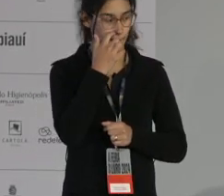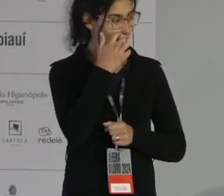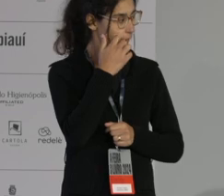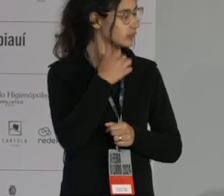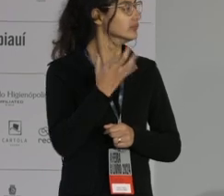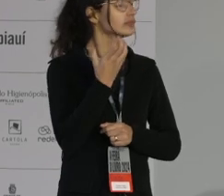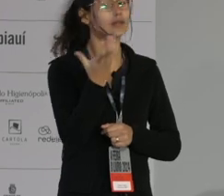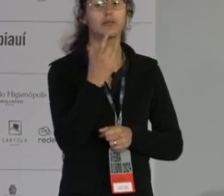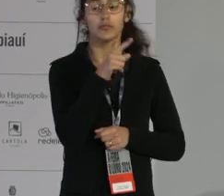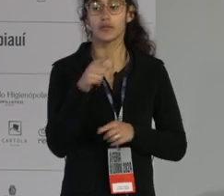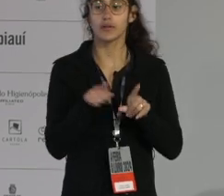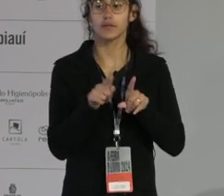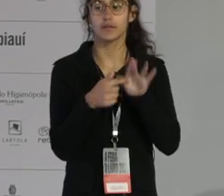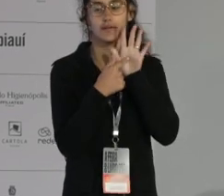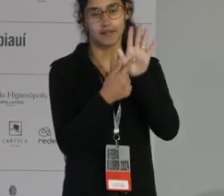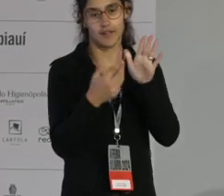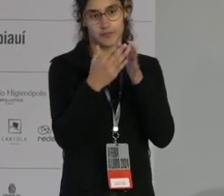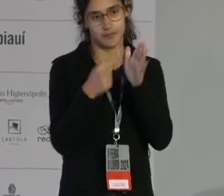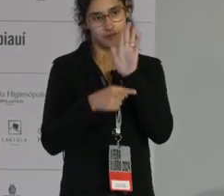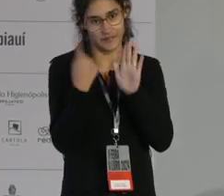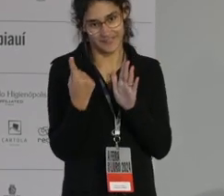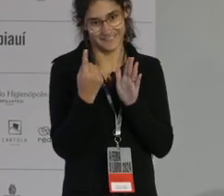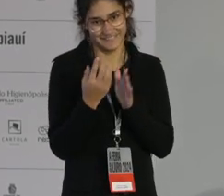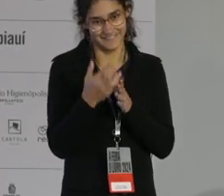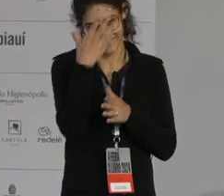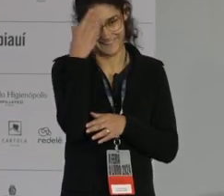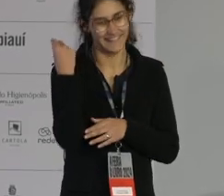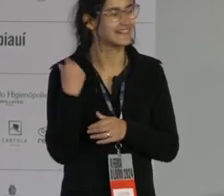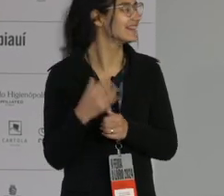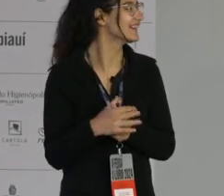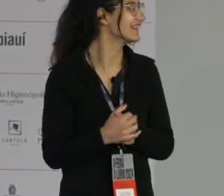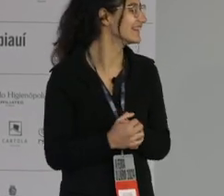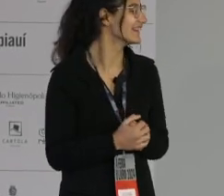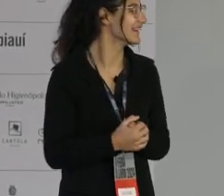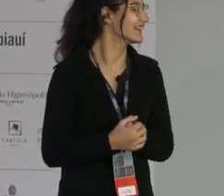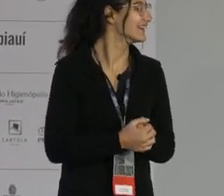Ah, eu queria pedir para vocês se apresentarem primeiro, que eu esqueci.